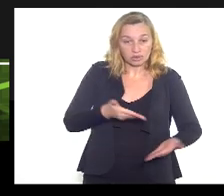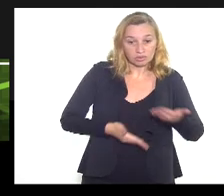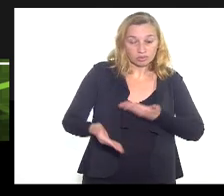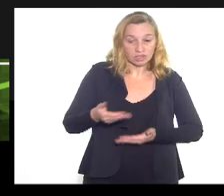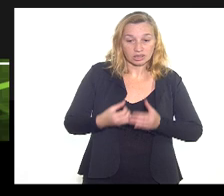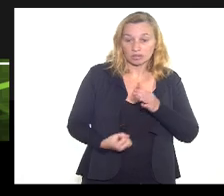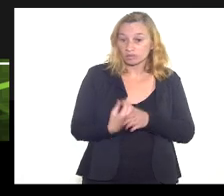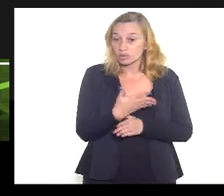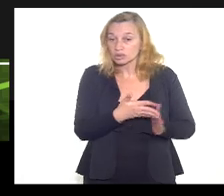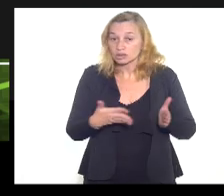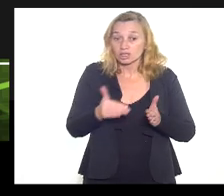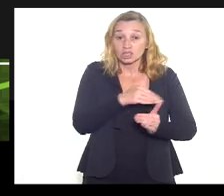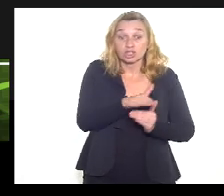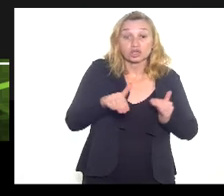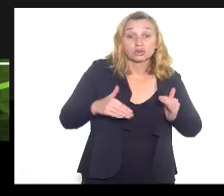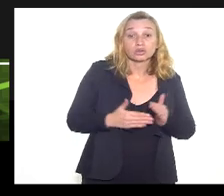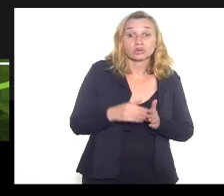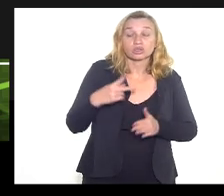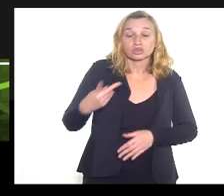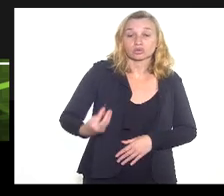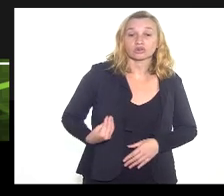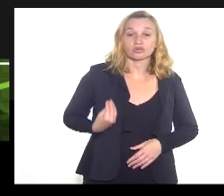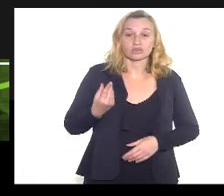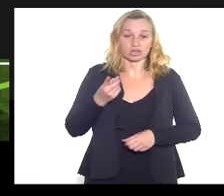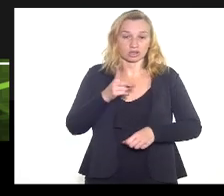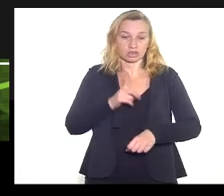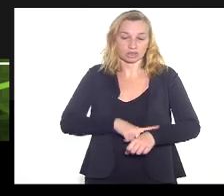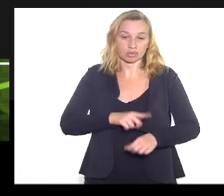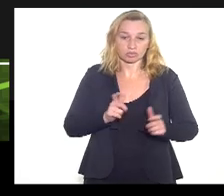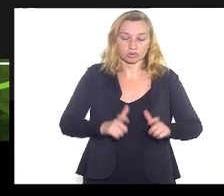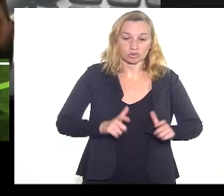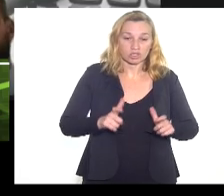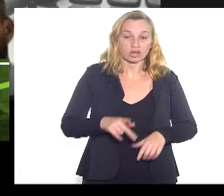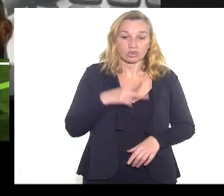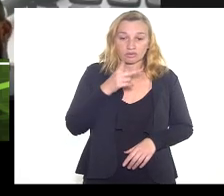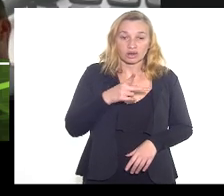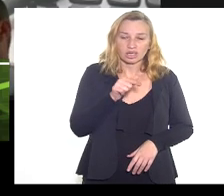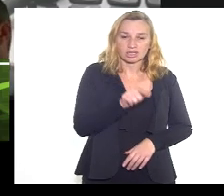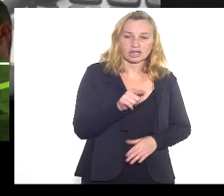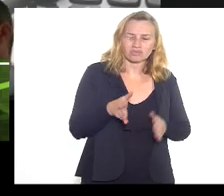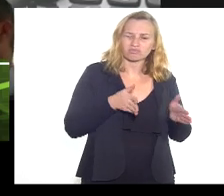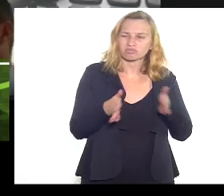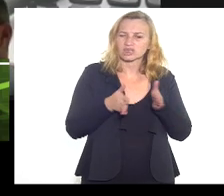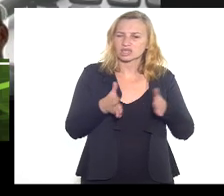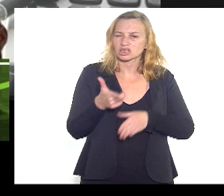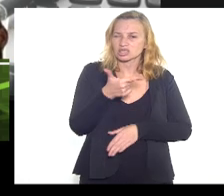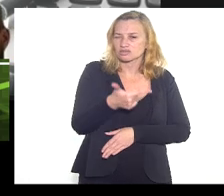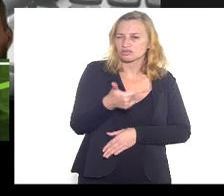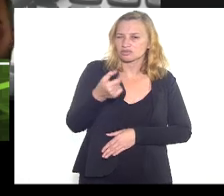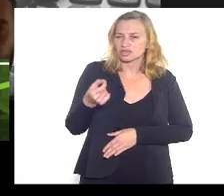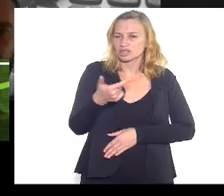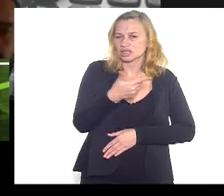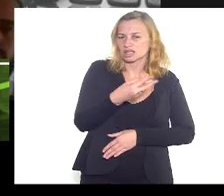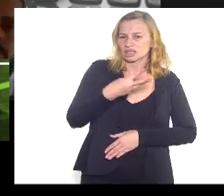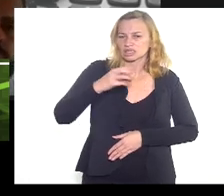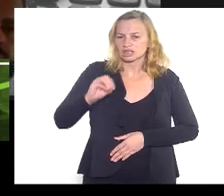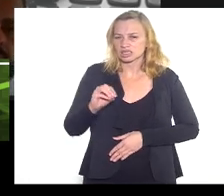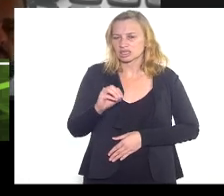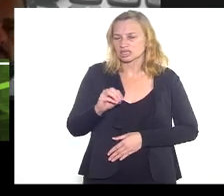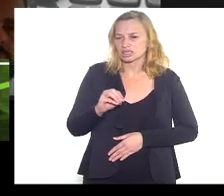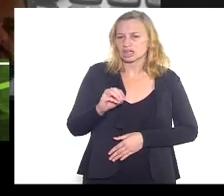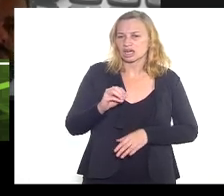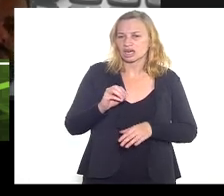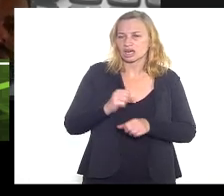produção em toda a sua vida produtiva. Nós estamos falando aí de um período de 25, 30 anos, talvez